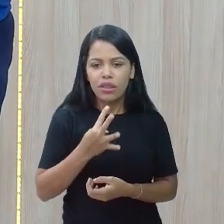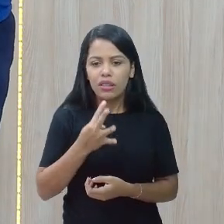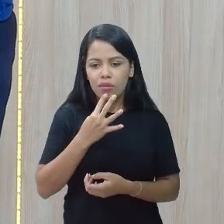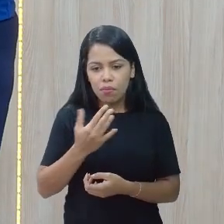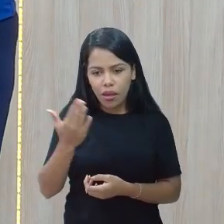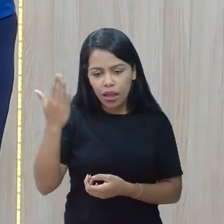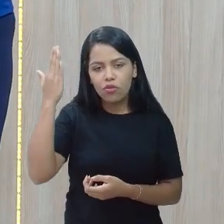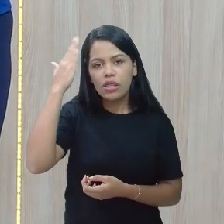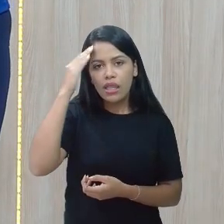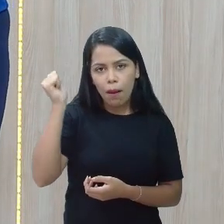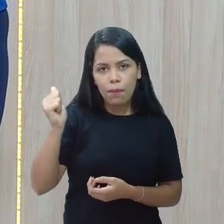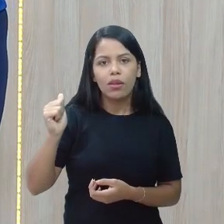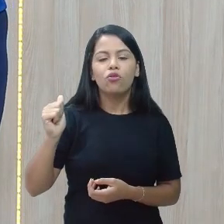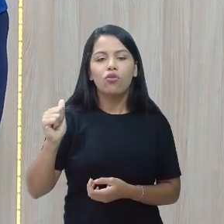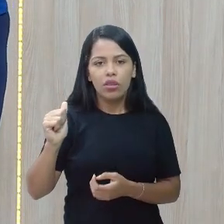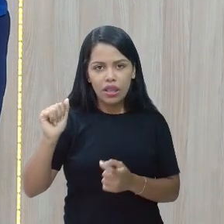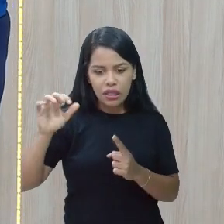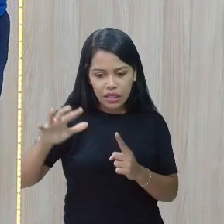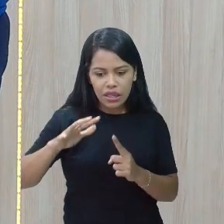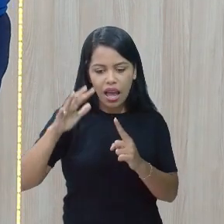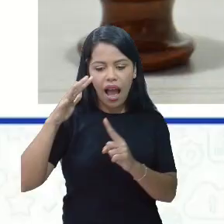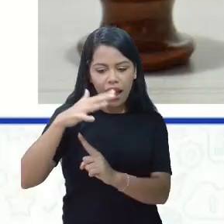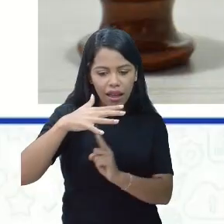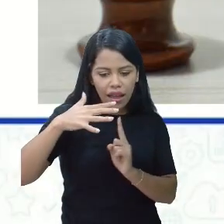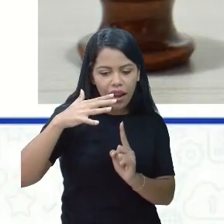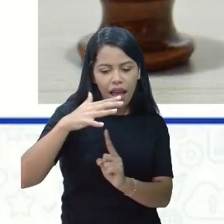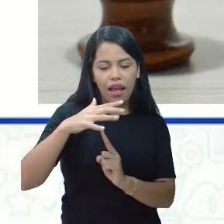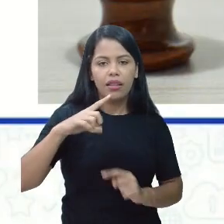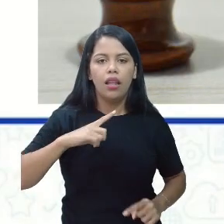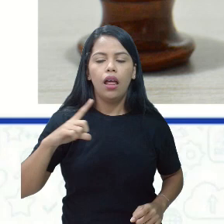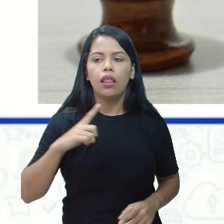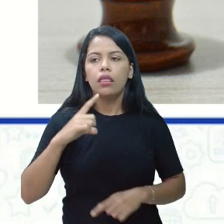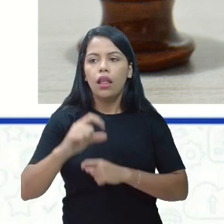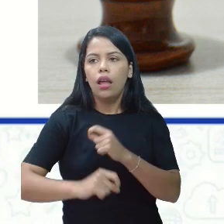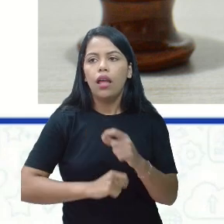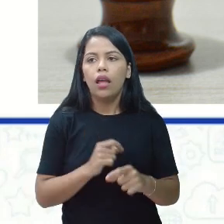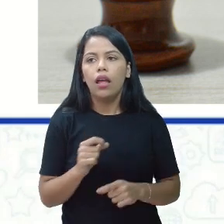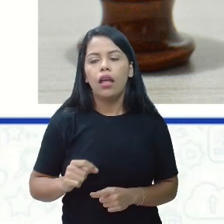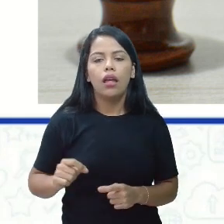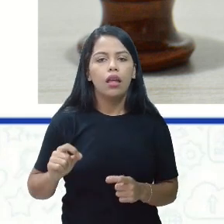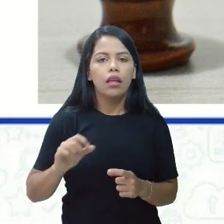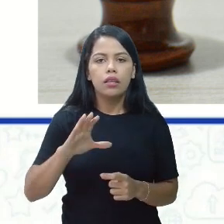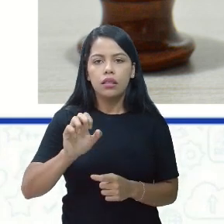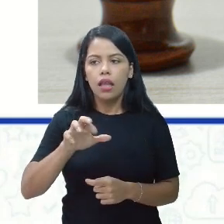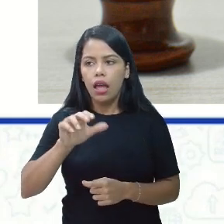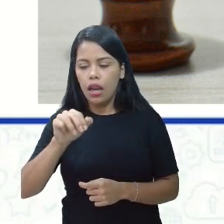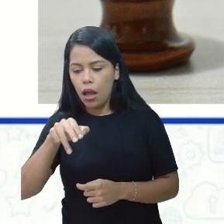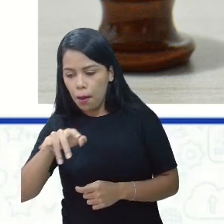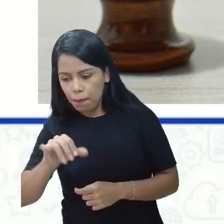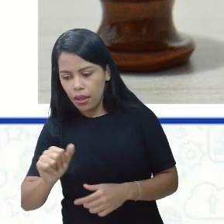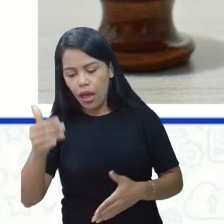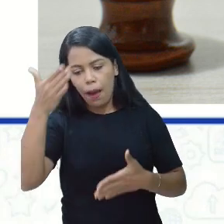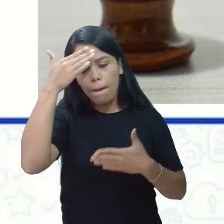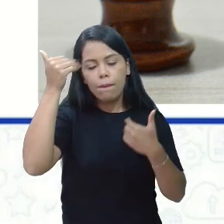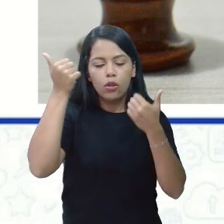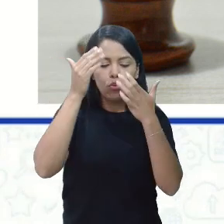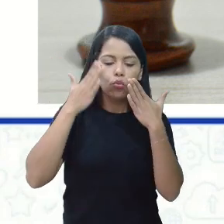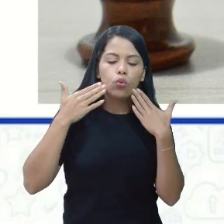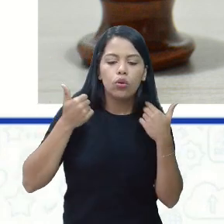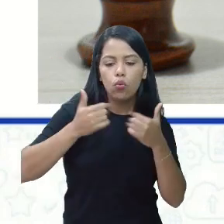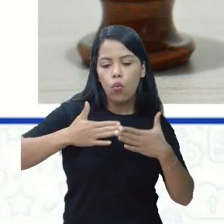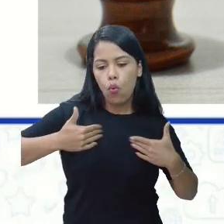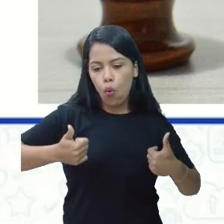ela se manifesta de diversas formas, né? Tem a cerâmica, tem a pintura corporal, tem as máscaras, tem